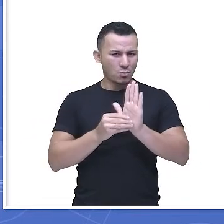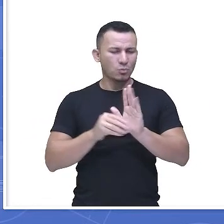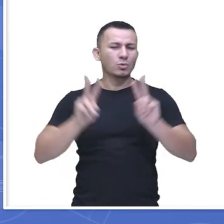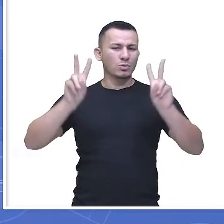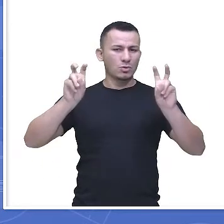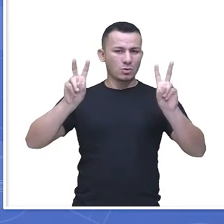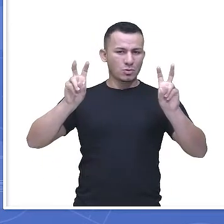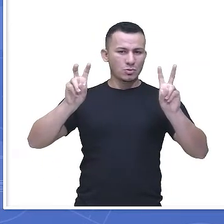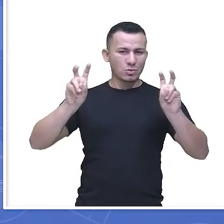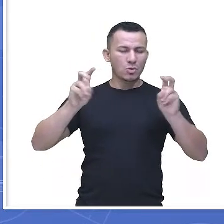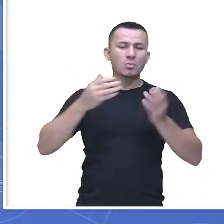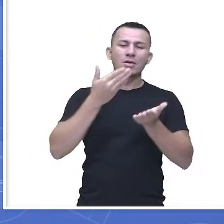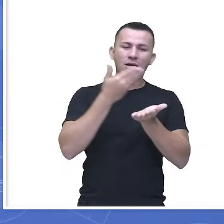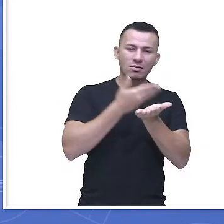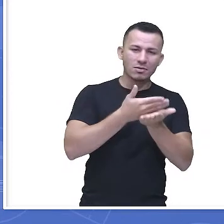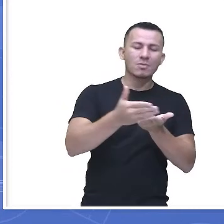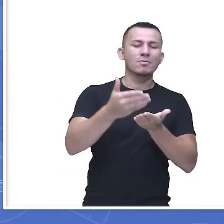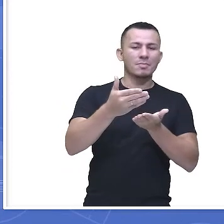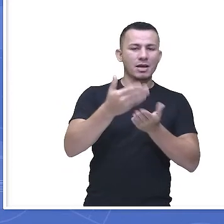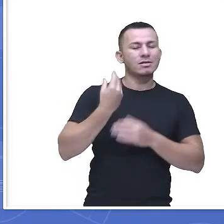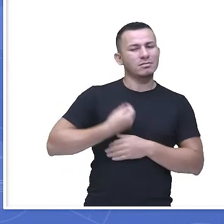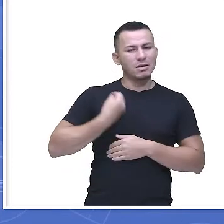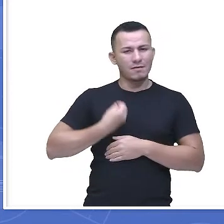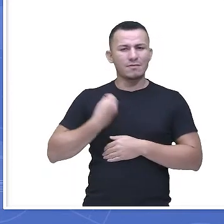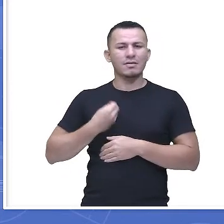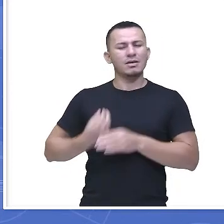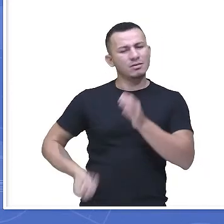da introdução, né, da vida, da